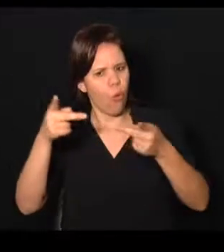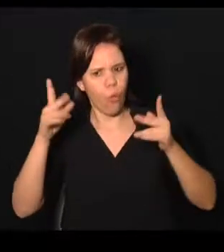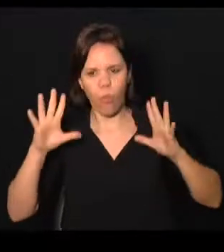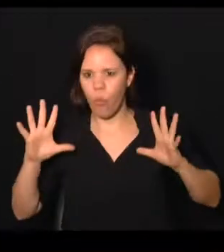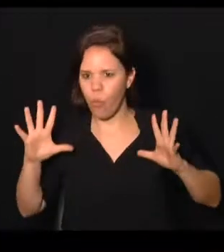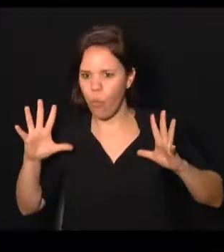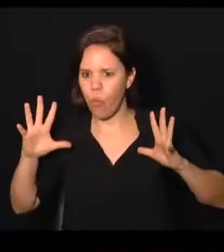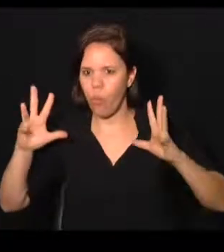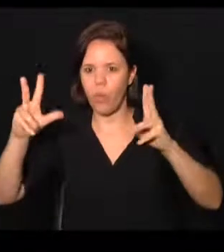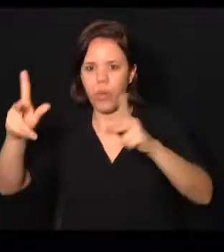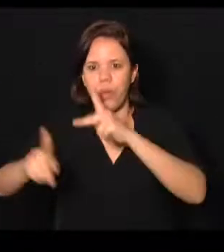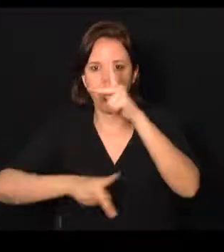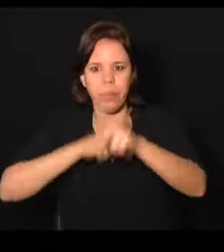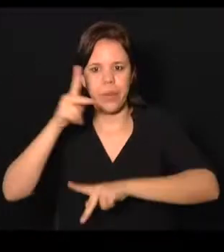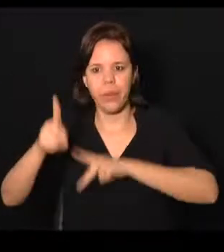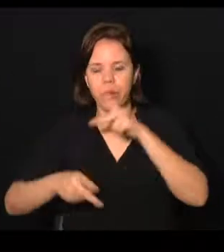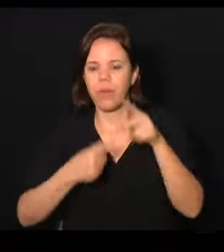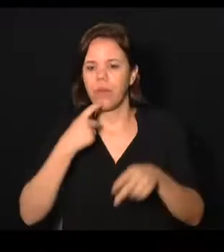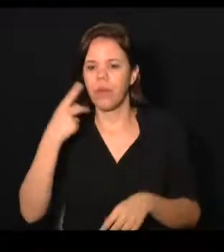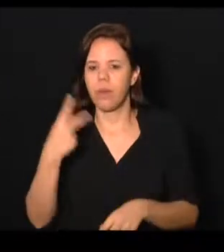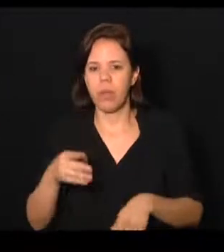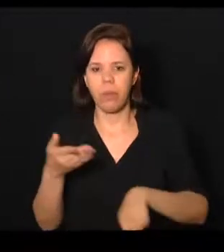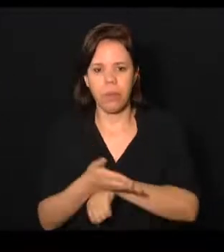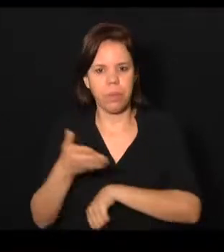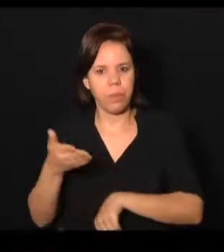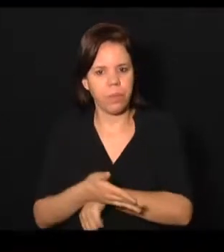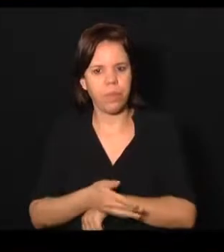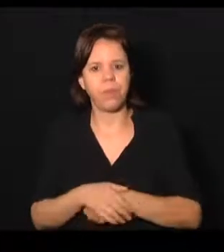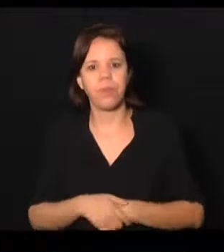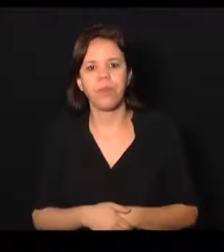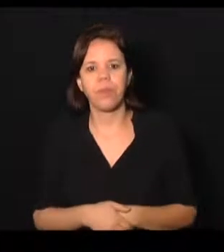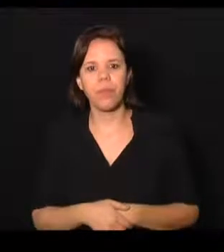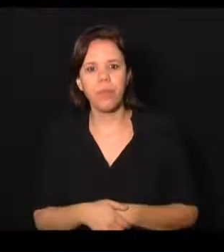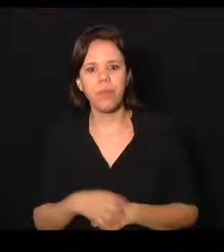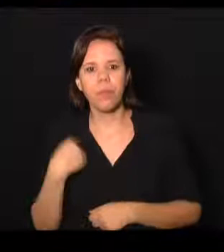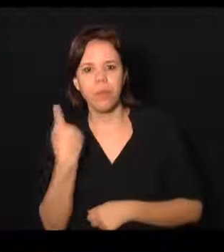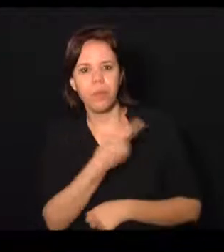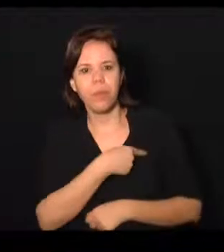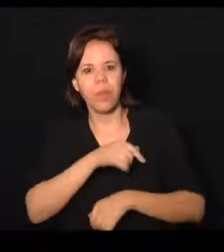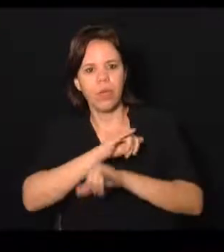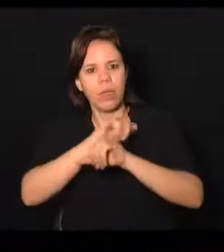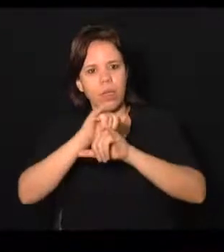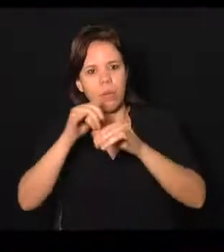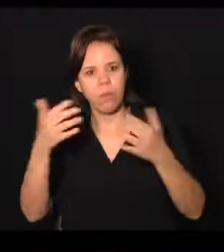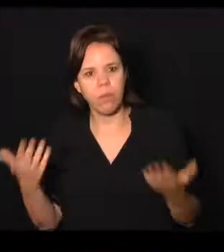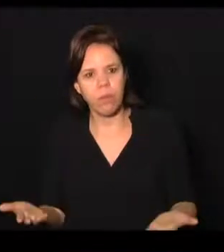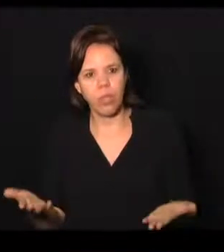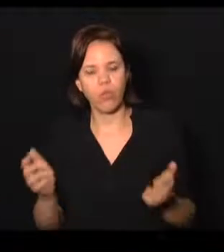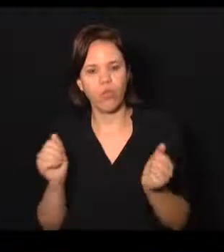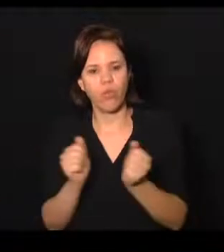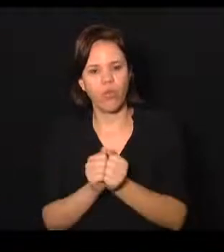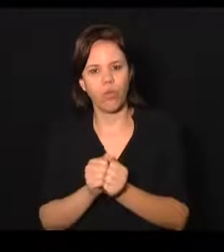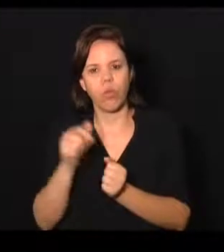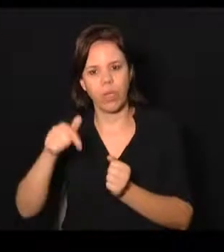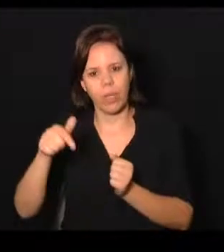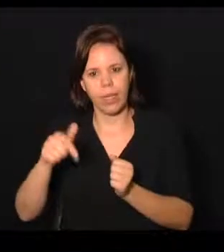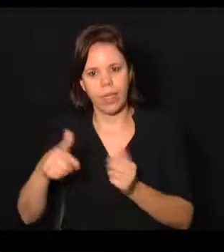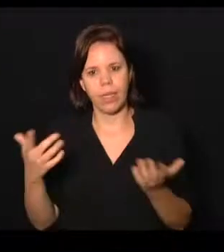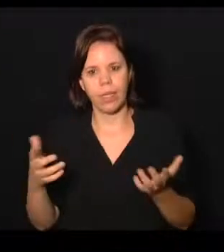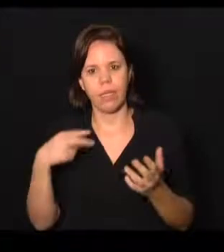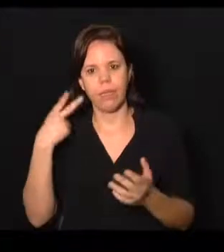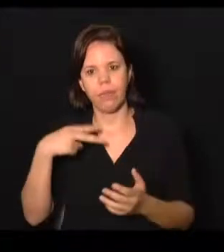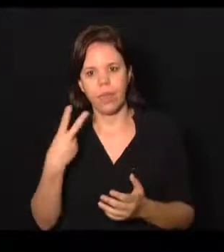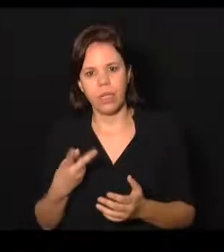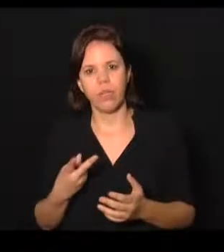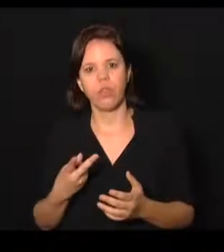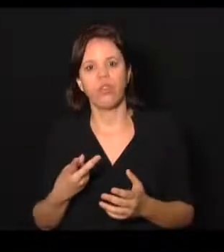toda a região para participar das nossas campanhas, junto com o gabinete móvel desse